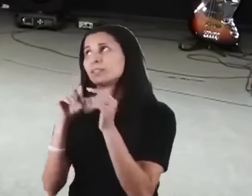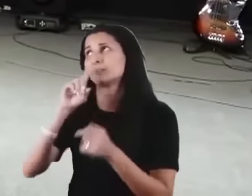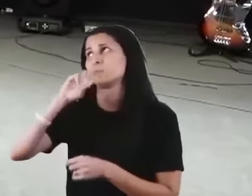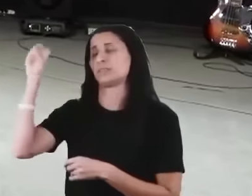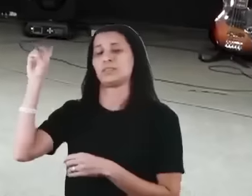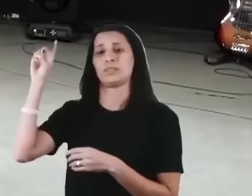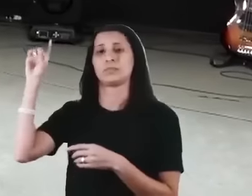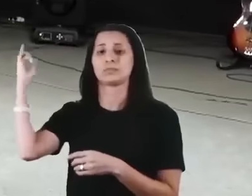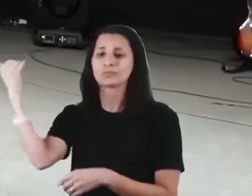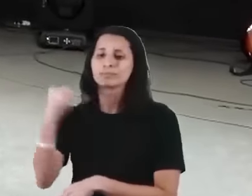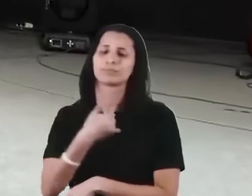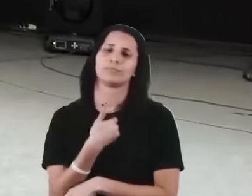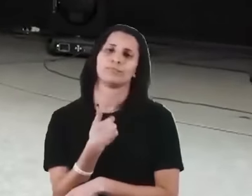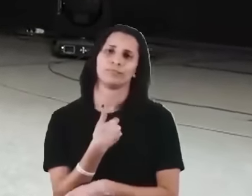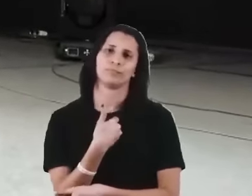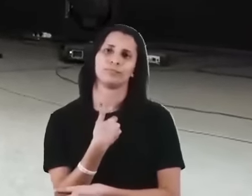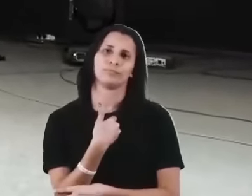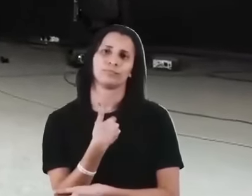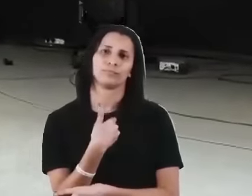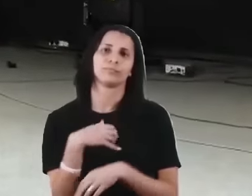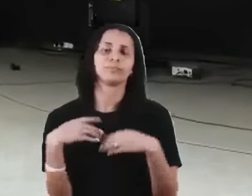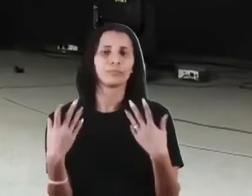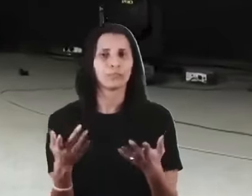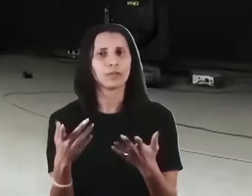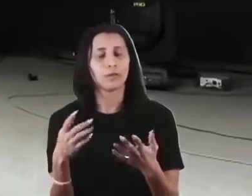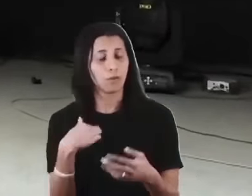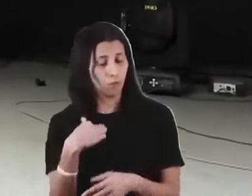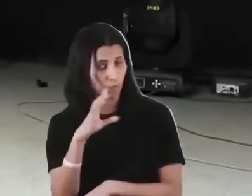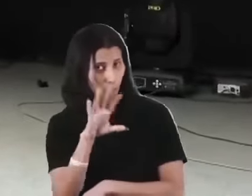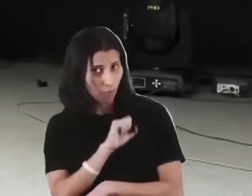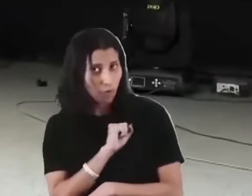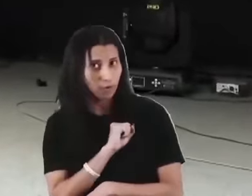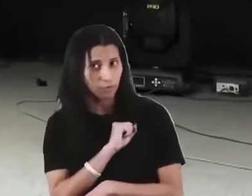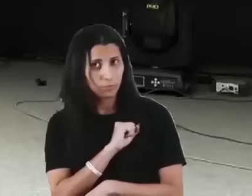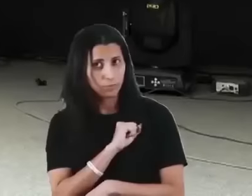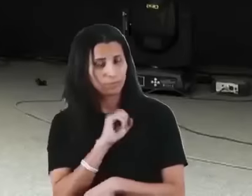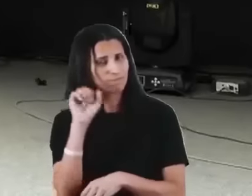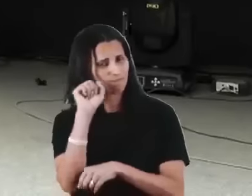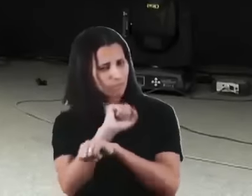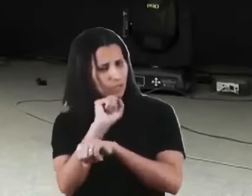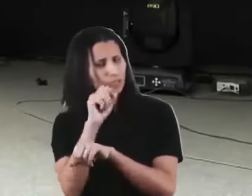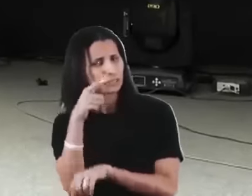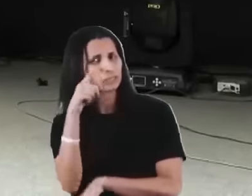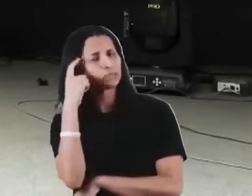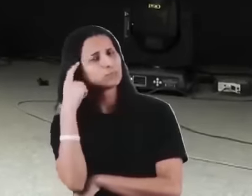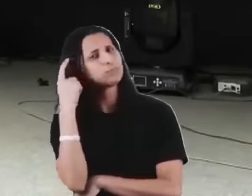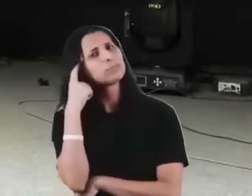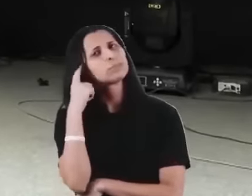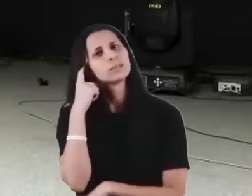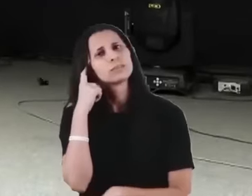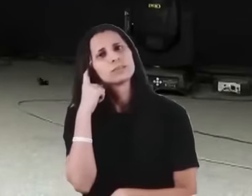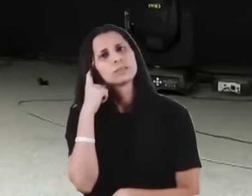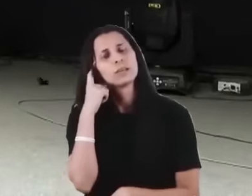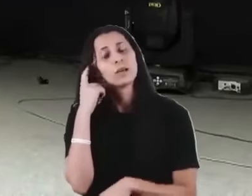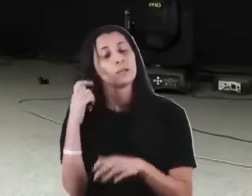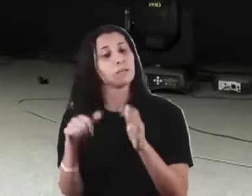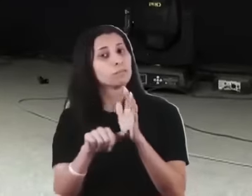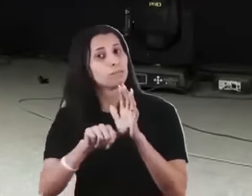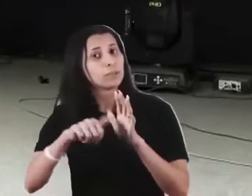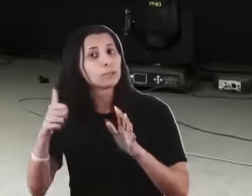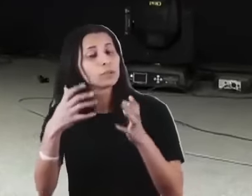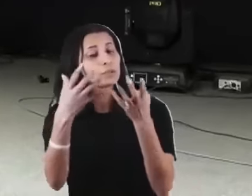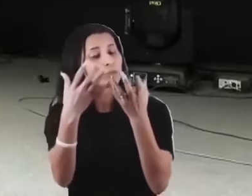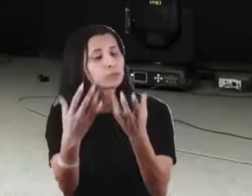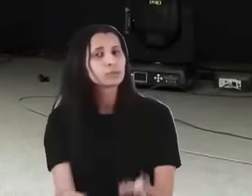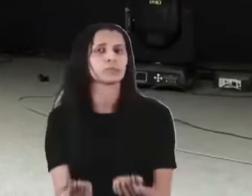falar com a gente agora eu amo que para comigo e pensa no primeiro